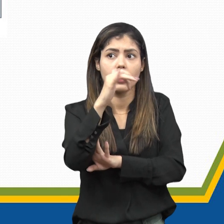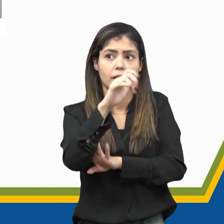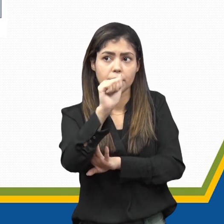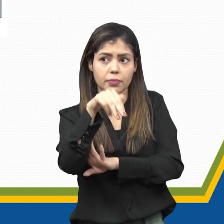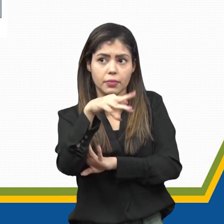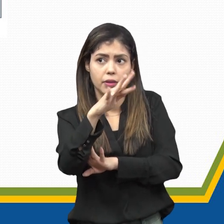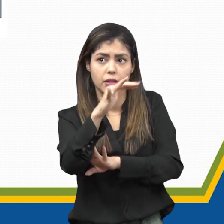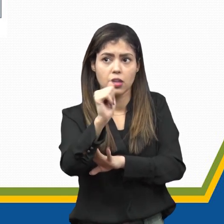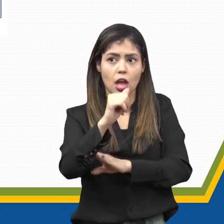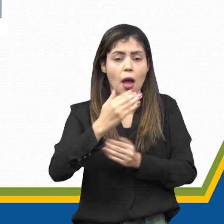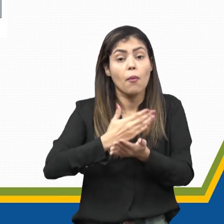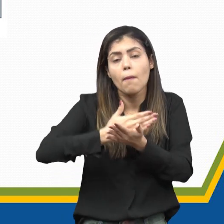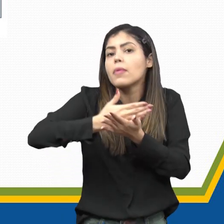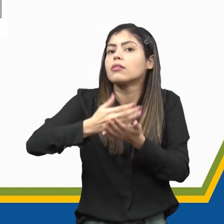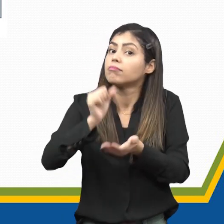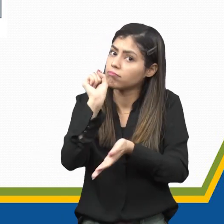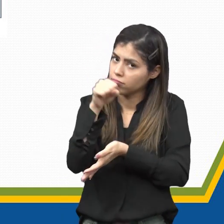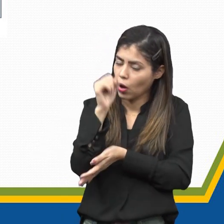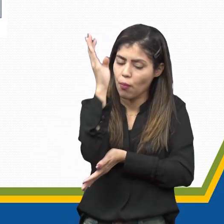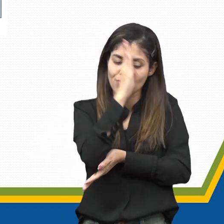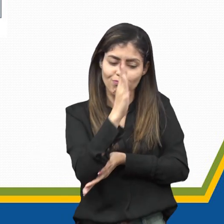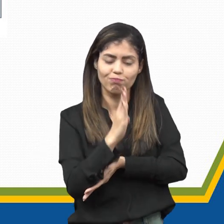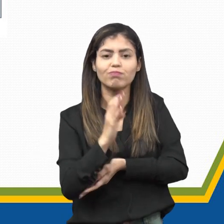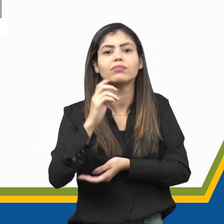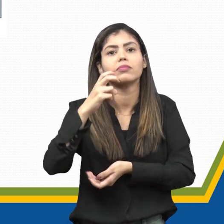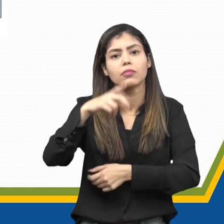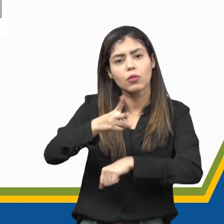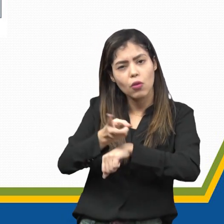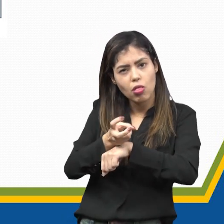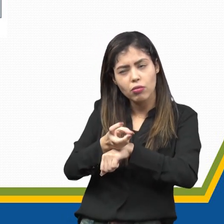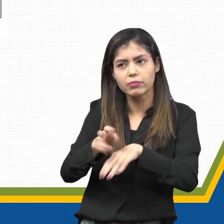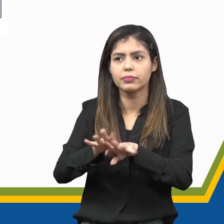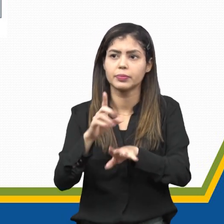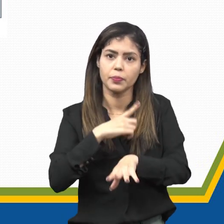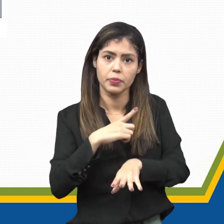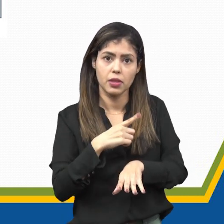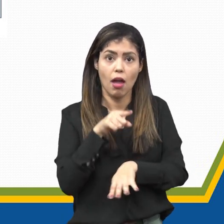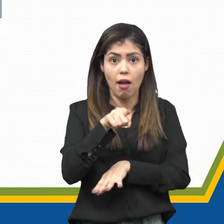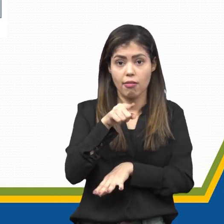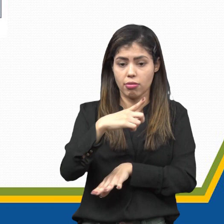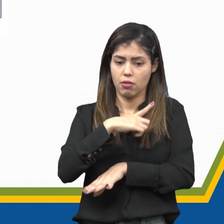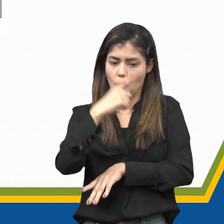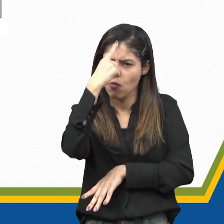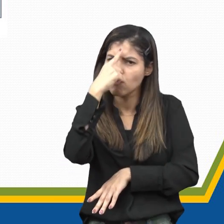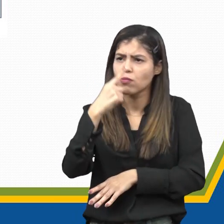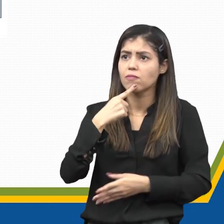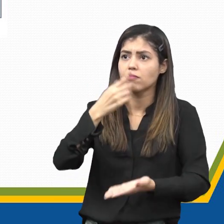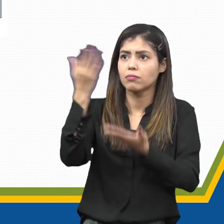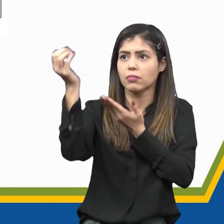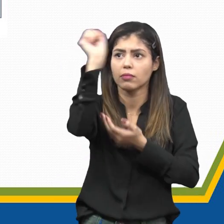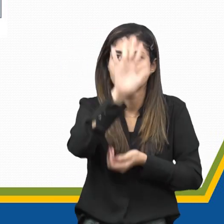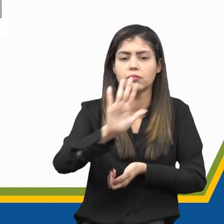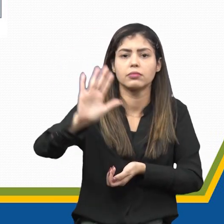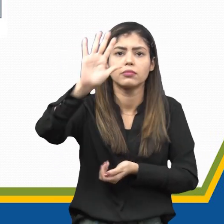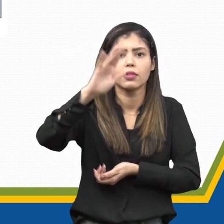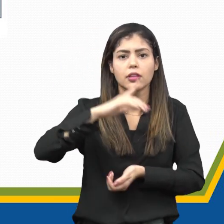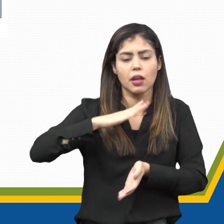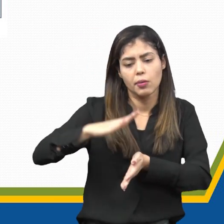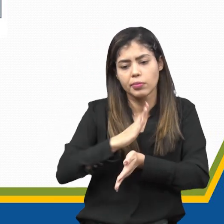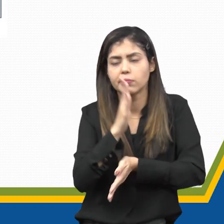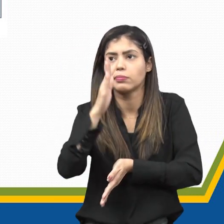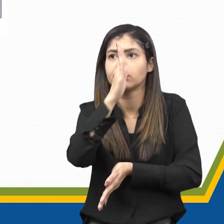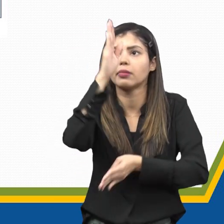a povoar o Brasil colônia. Aqui a gente tem um mapinha também que fala aí sobre essa viagem, né, de Martim Afonso,